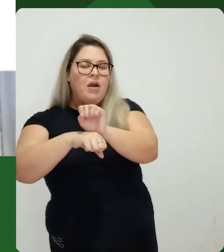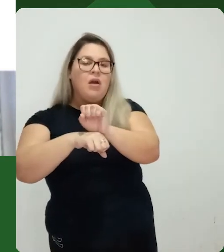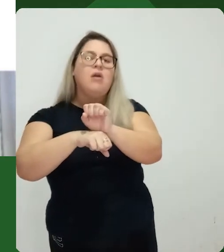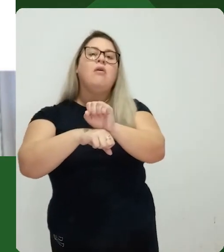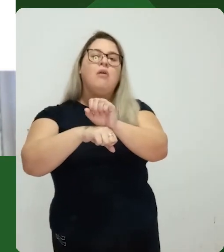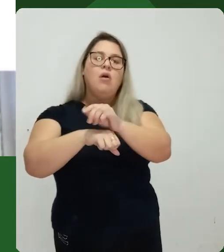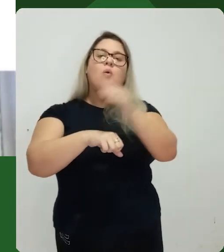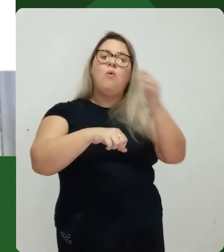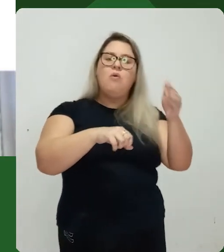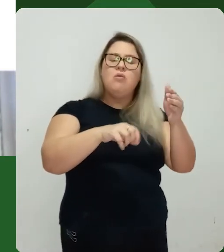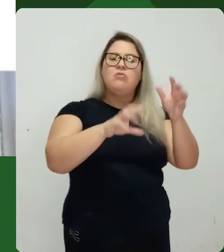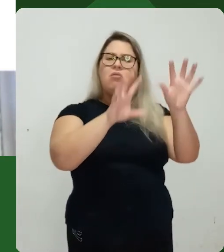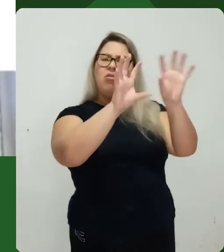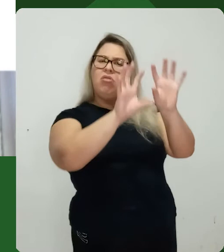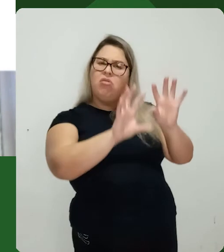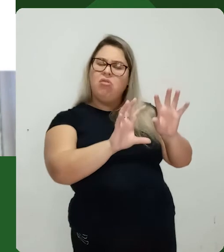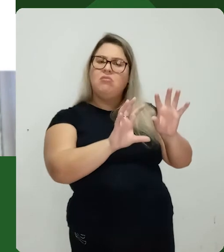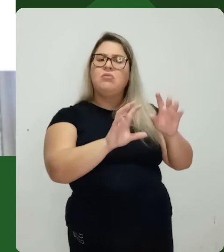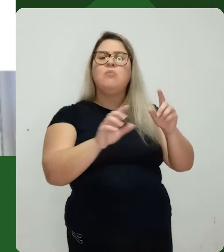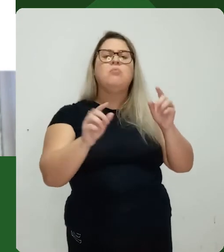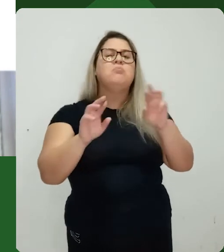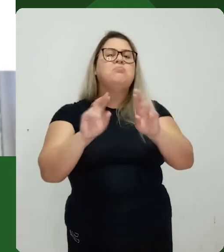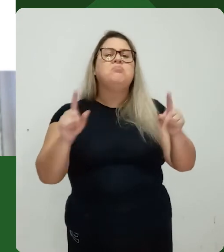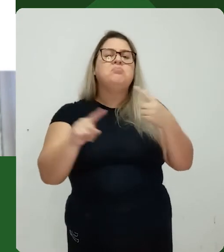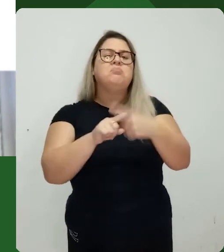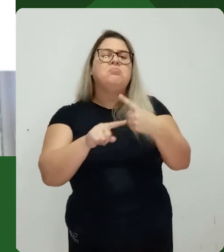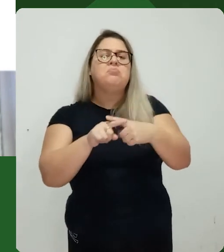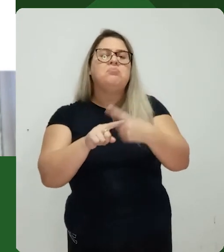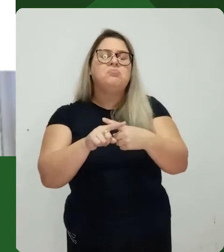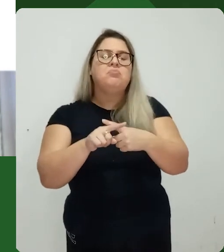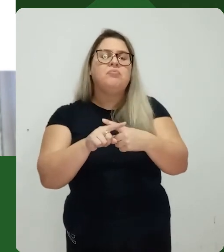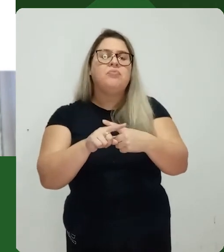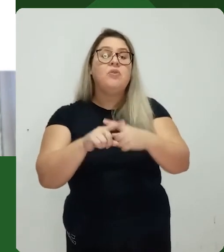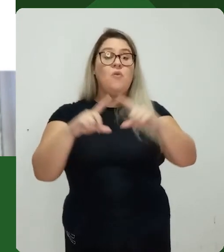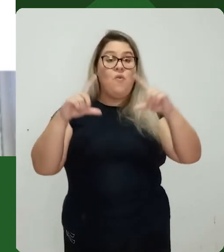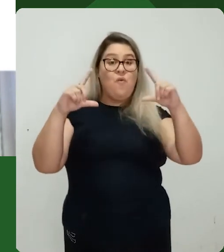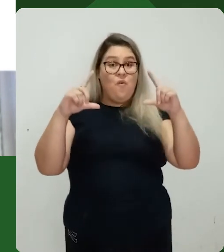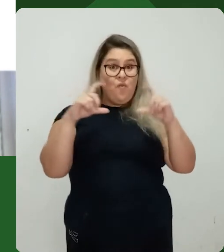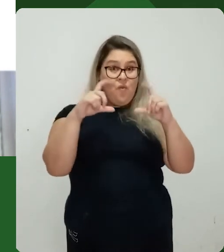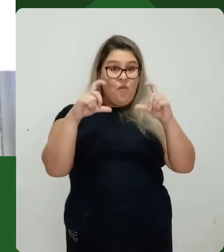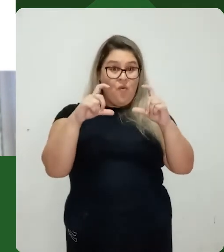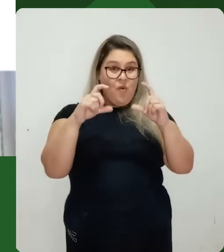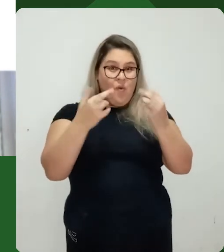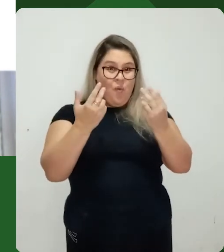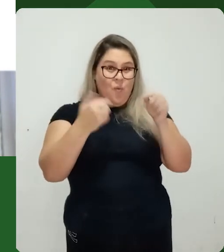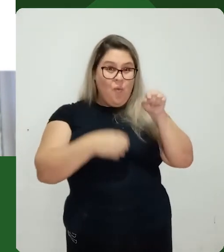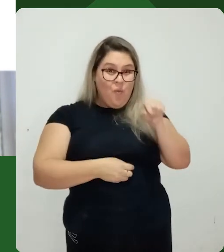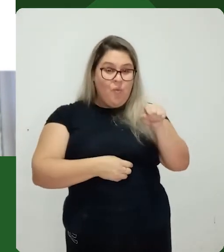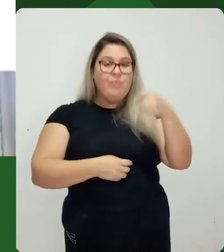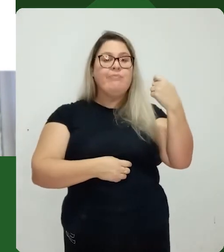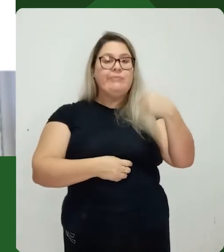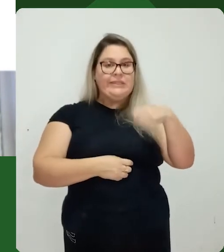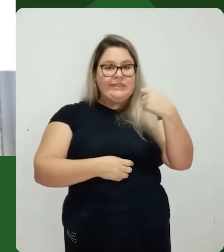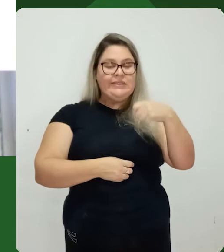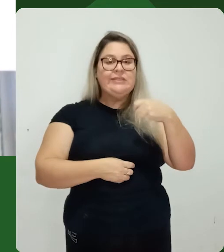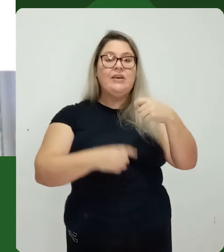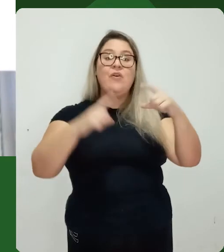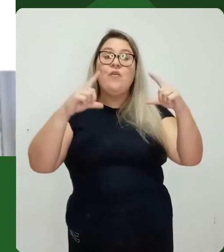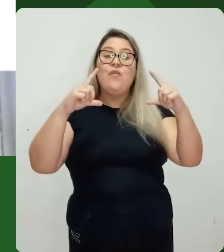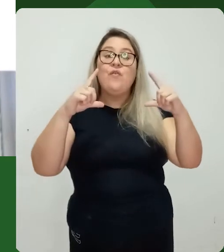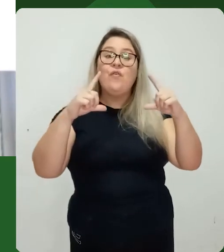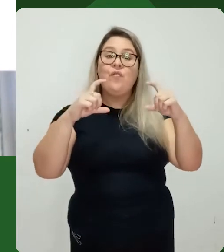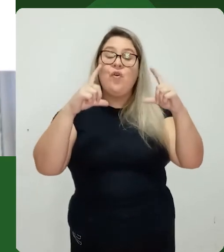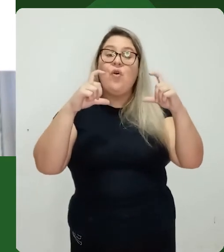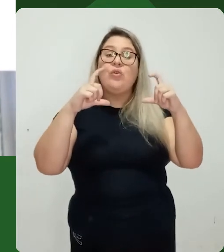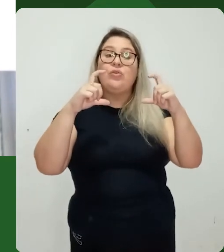está congelado, nessa daqui está movimento capturado ali. Está aparecendo. O que muda então de uma para outra? Para